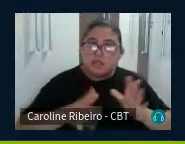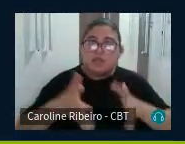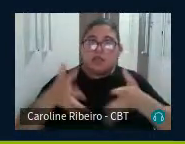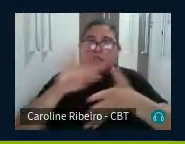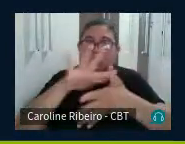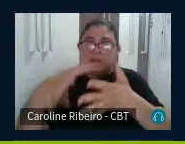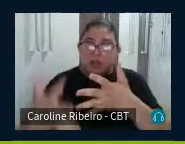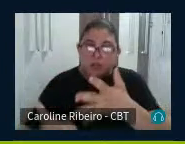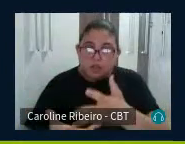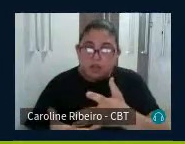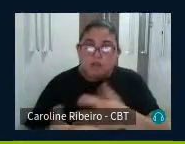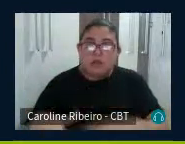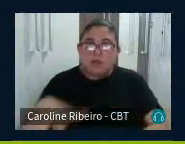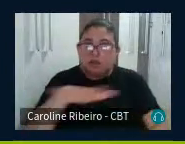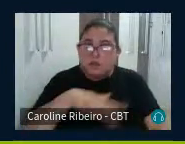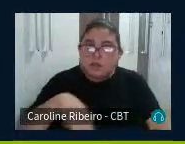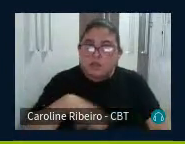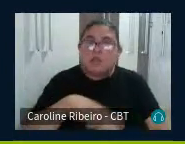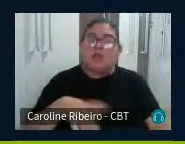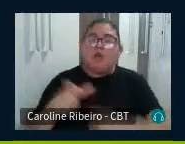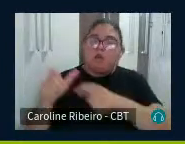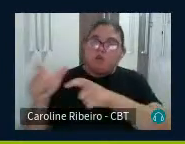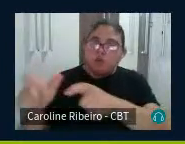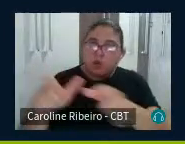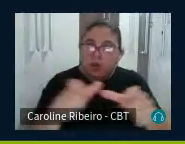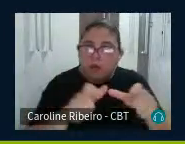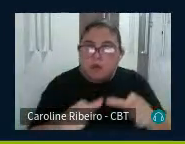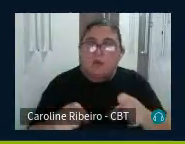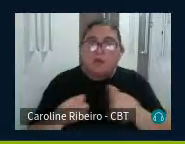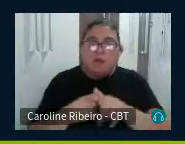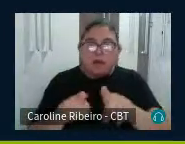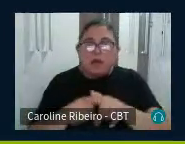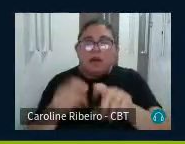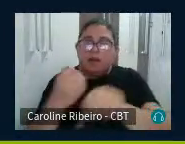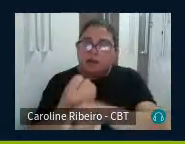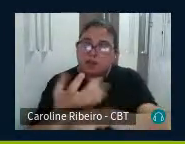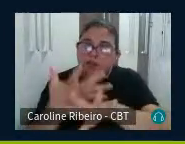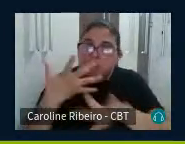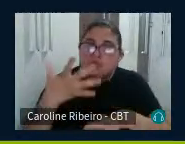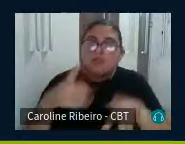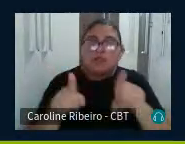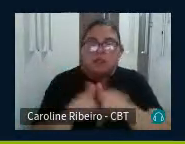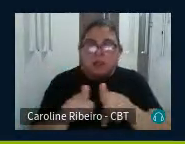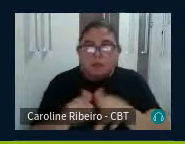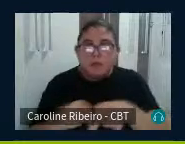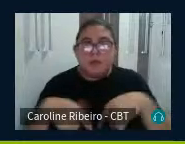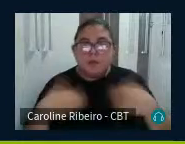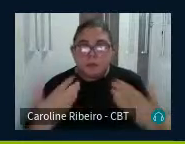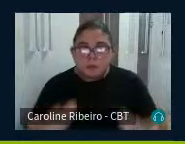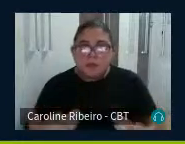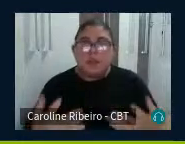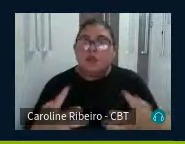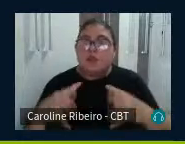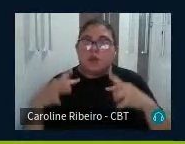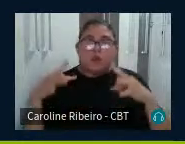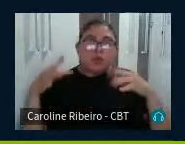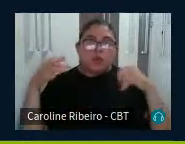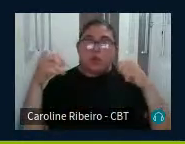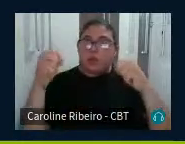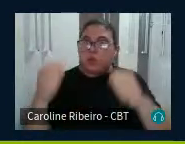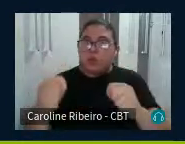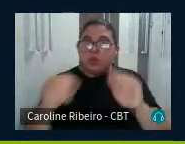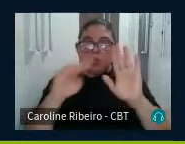Nos ambientes físicos, nos ambientes virtuais. Então, assim, todos esses pontos aí,